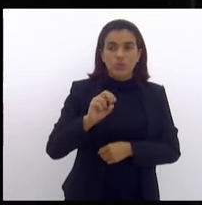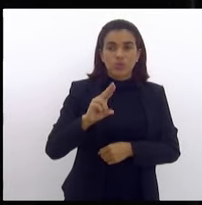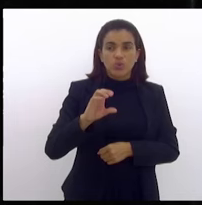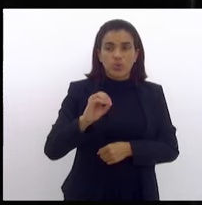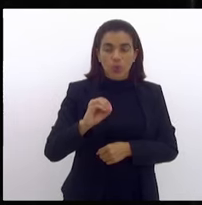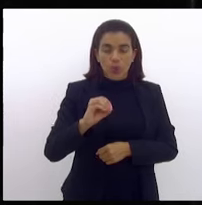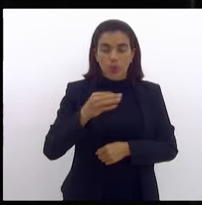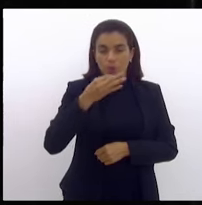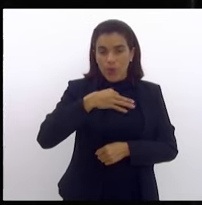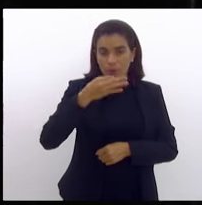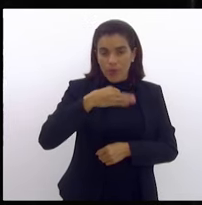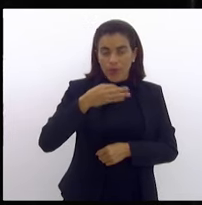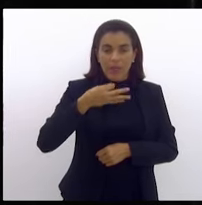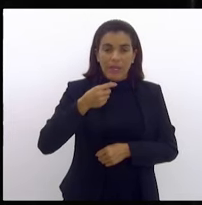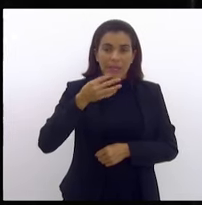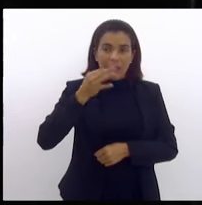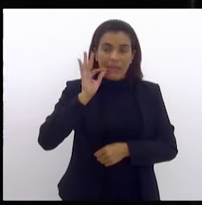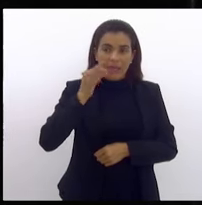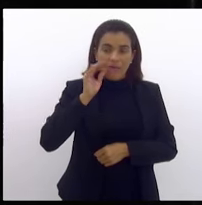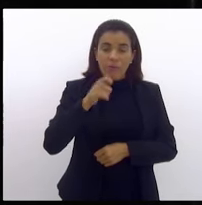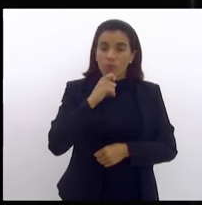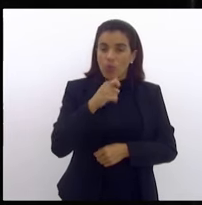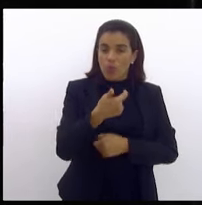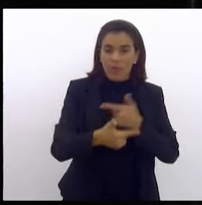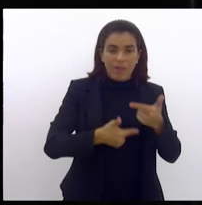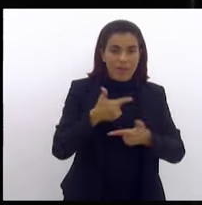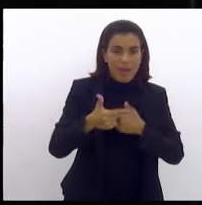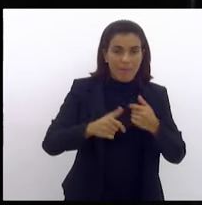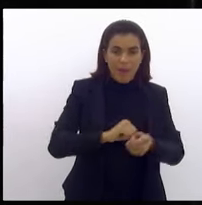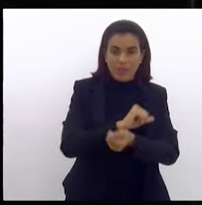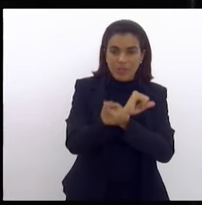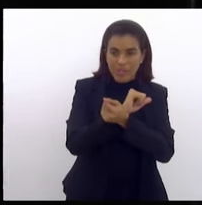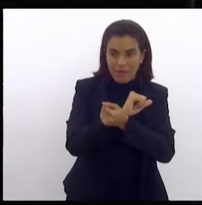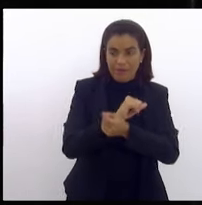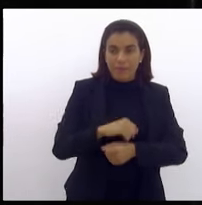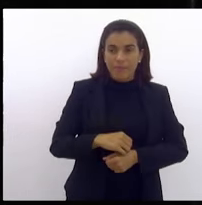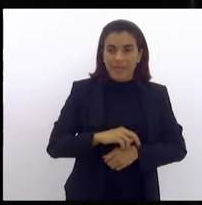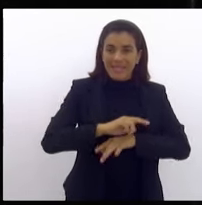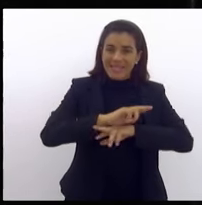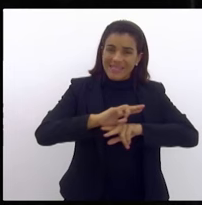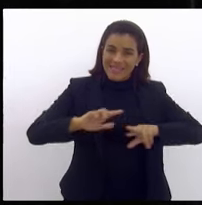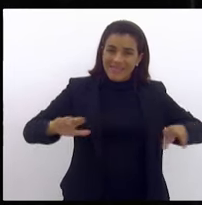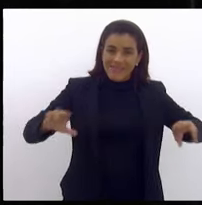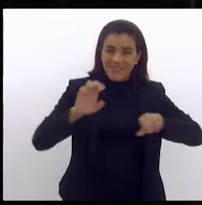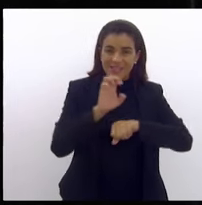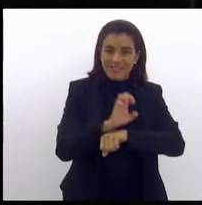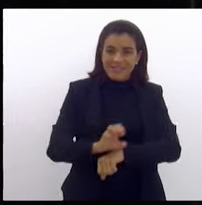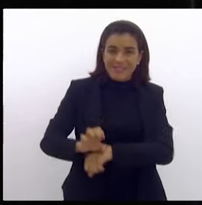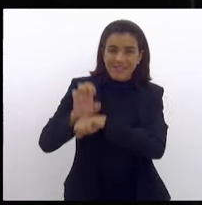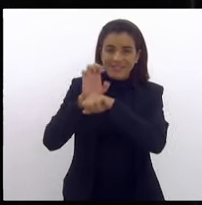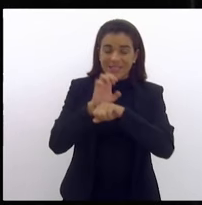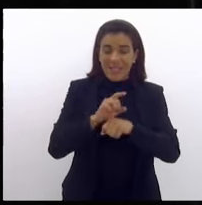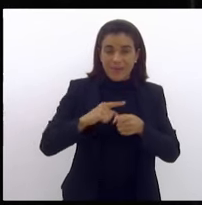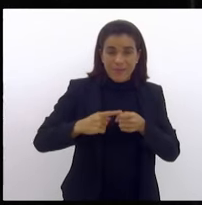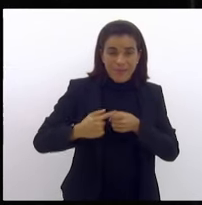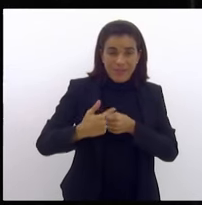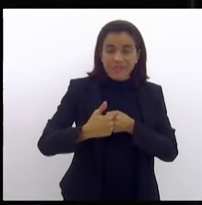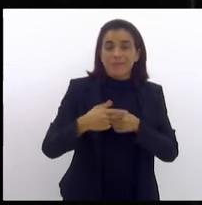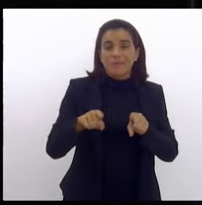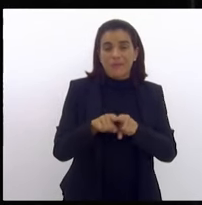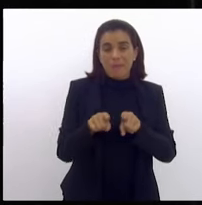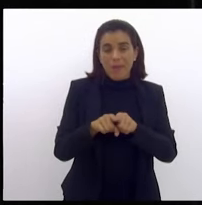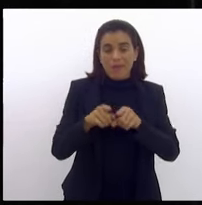de café sem trabalho escravo, em diversos estados, em diversos municípios, em